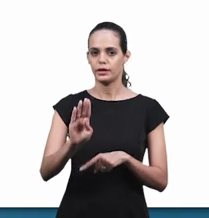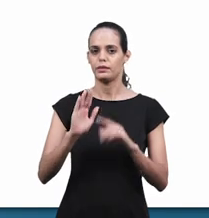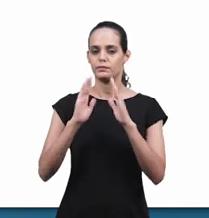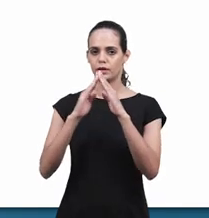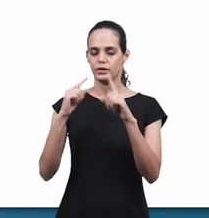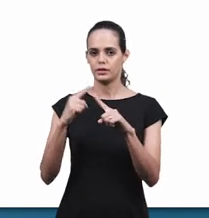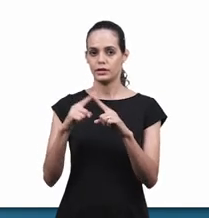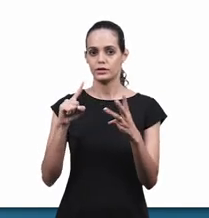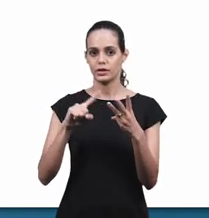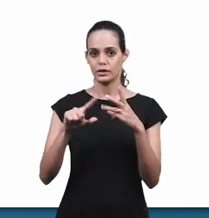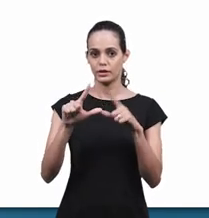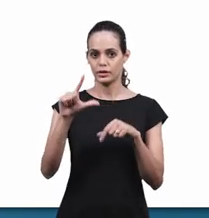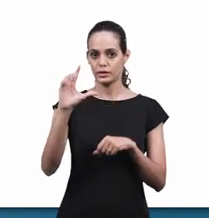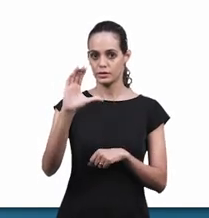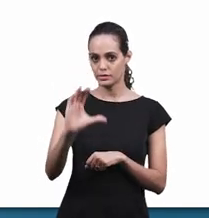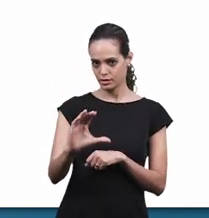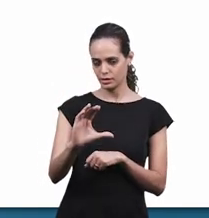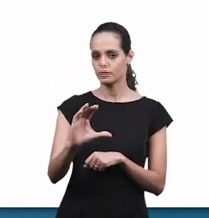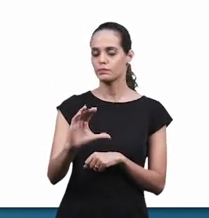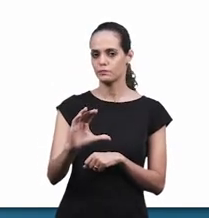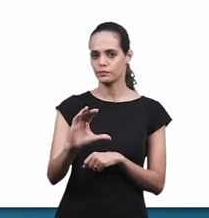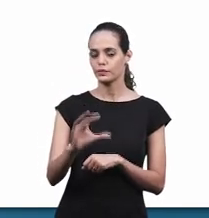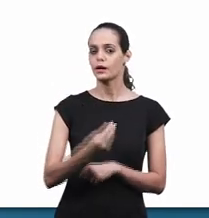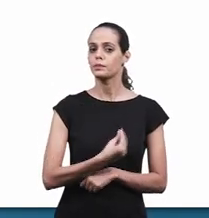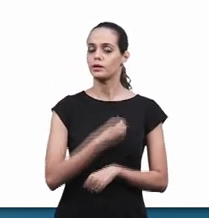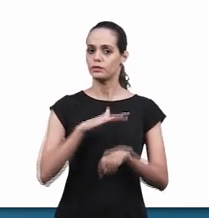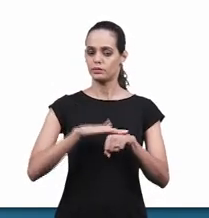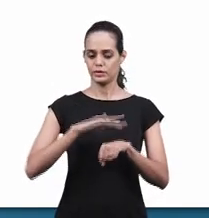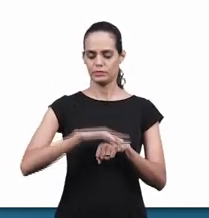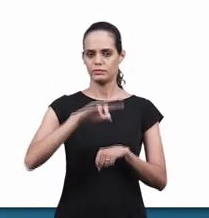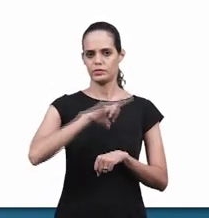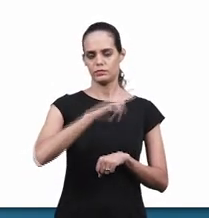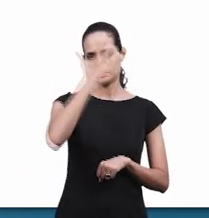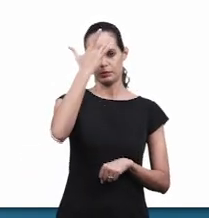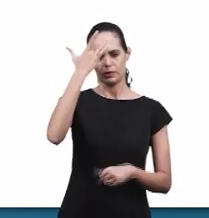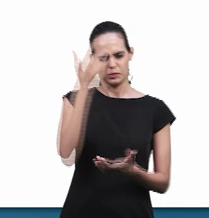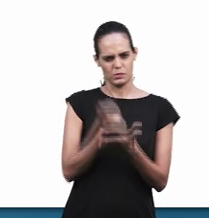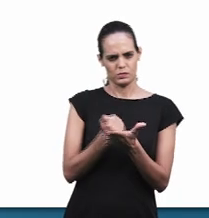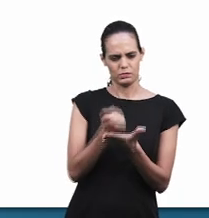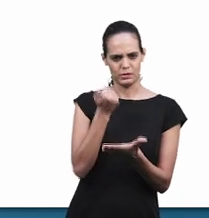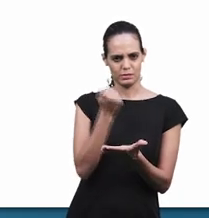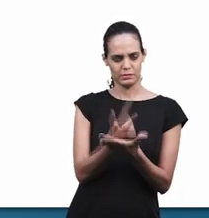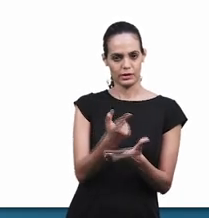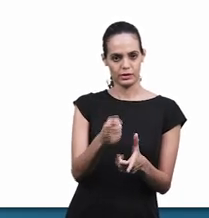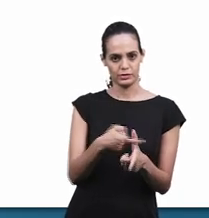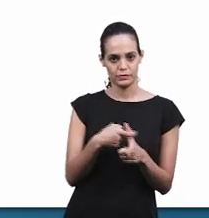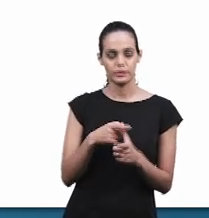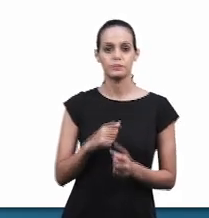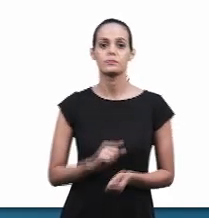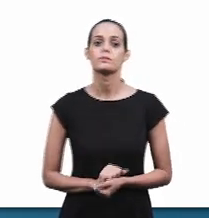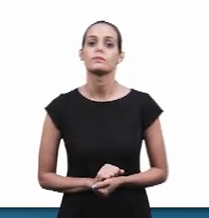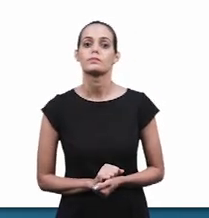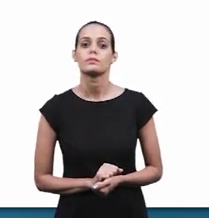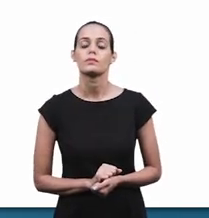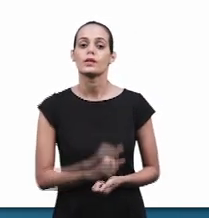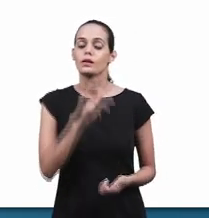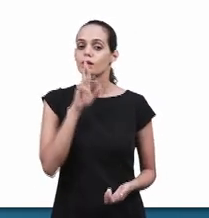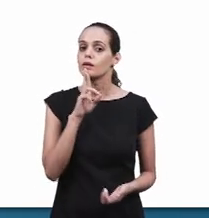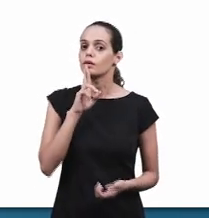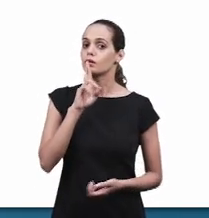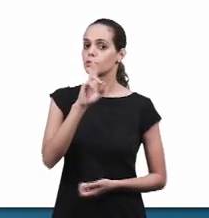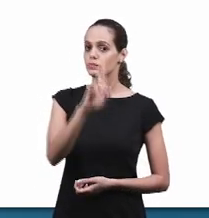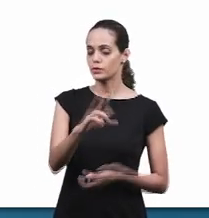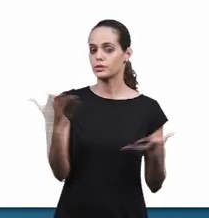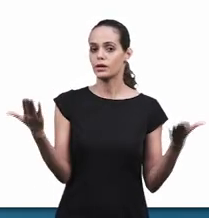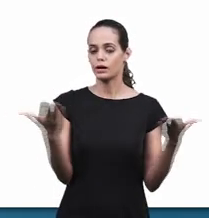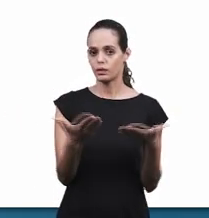B para a igreja e letra C para a vida pessoal do credor. Então, sobre esta resposta,